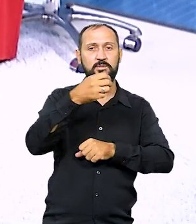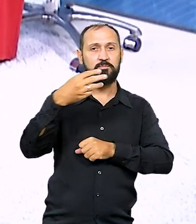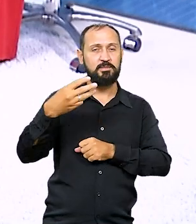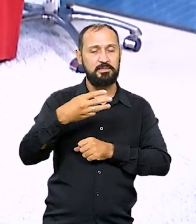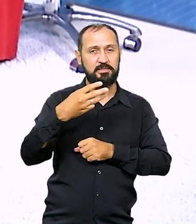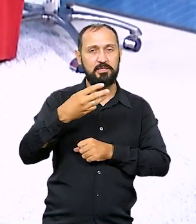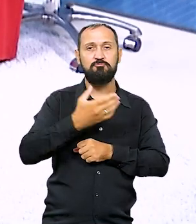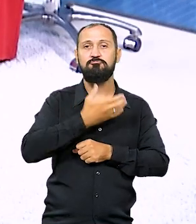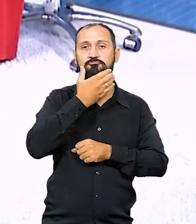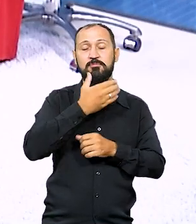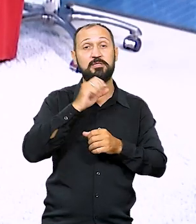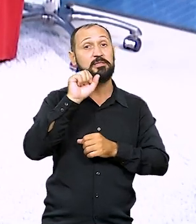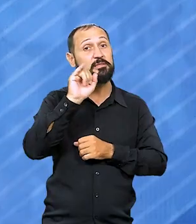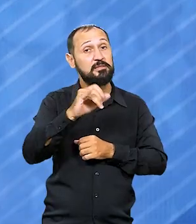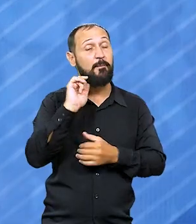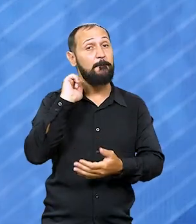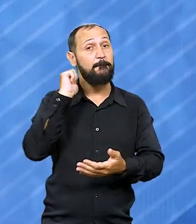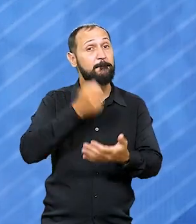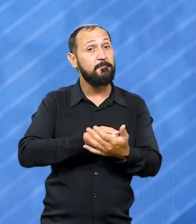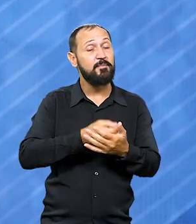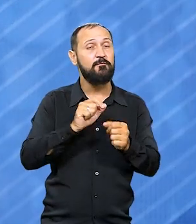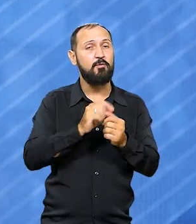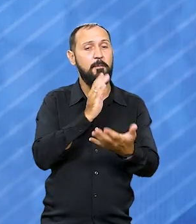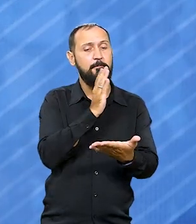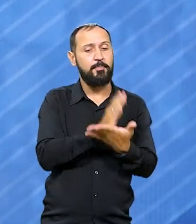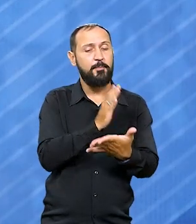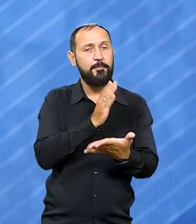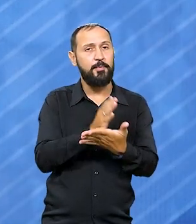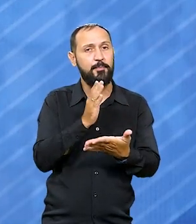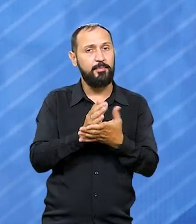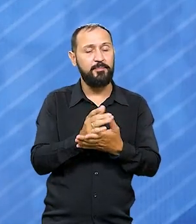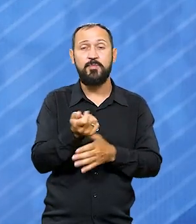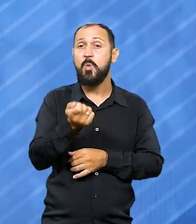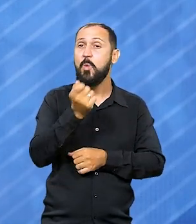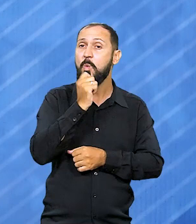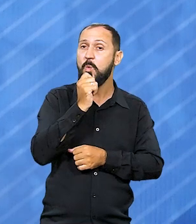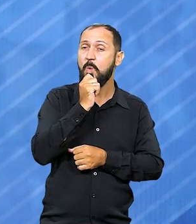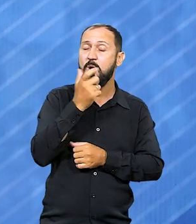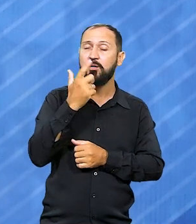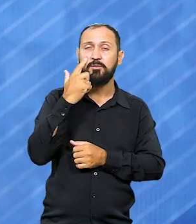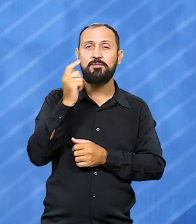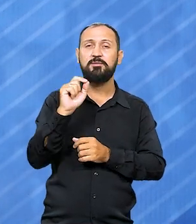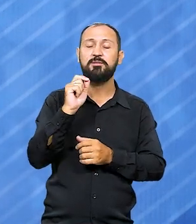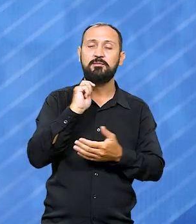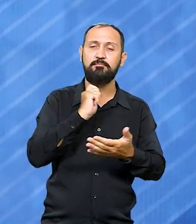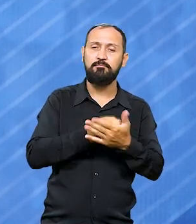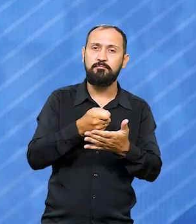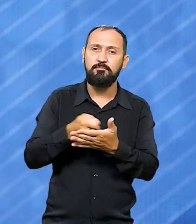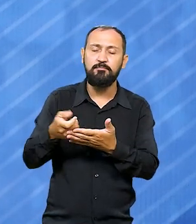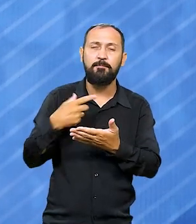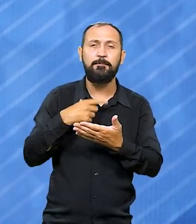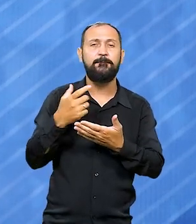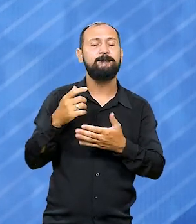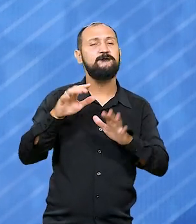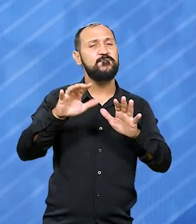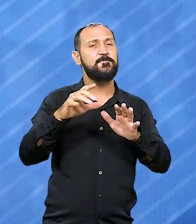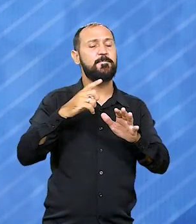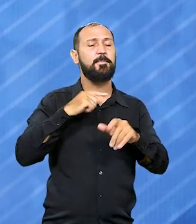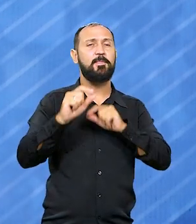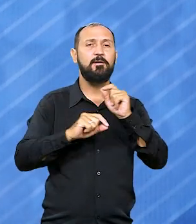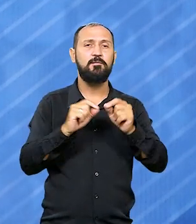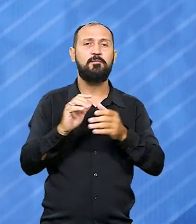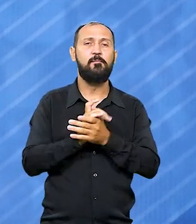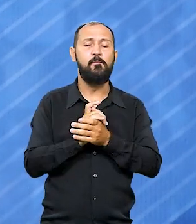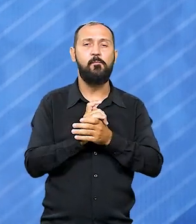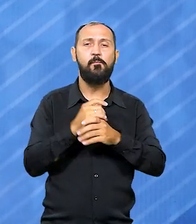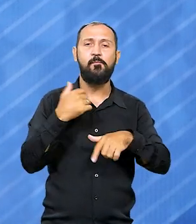o cálculo do 13º salário. Se o pagamento foi feito parcelado e durante o período de pagamento, vamos supor